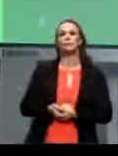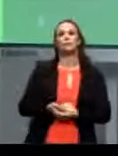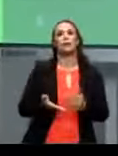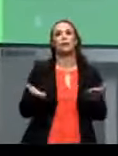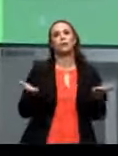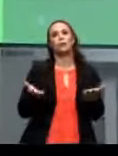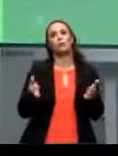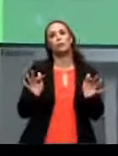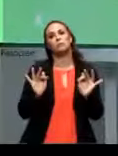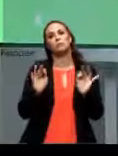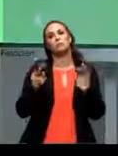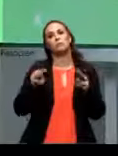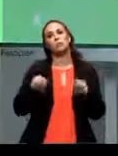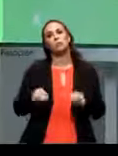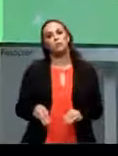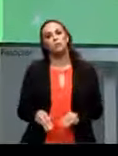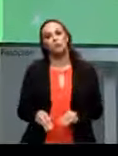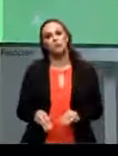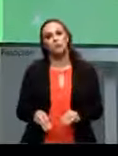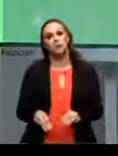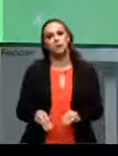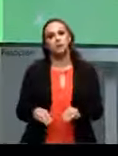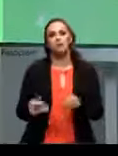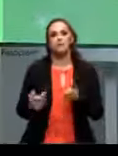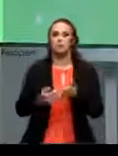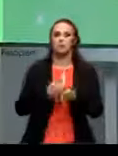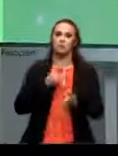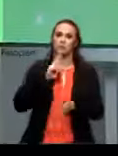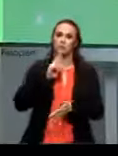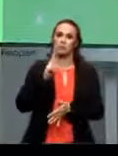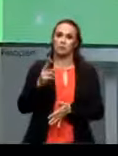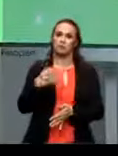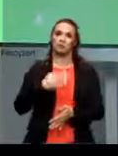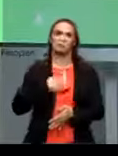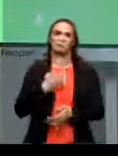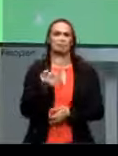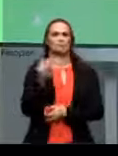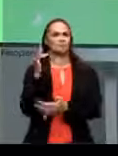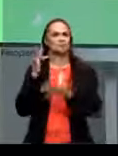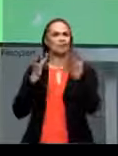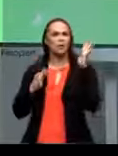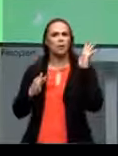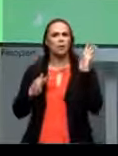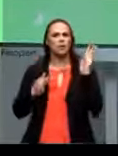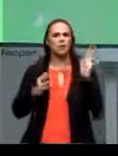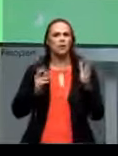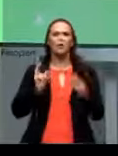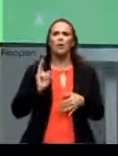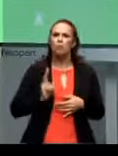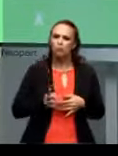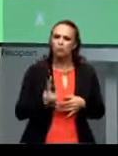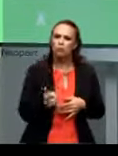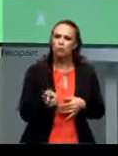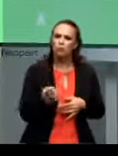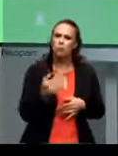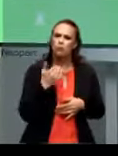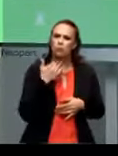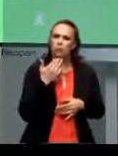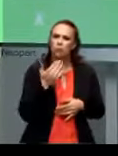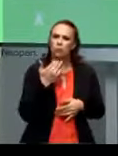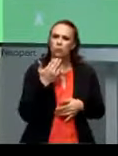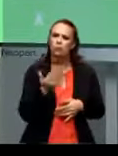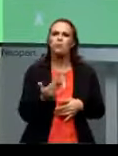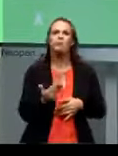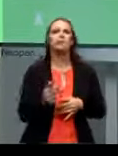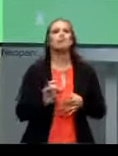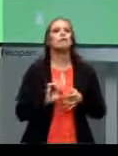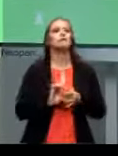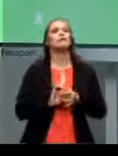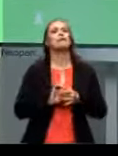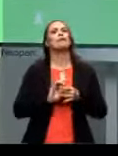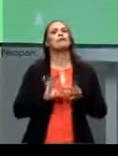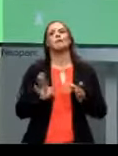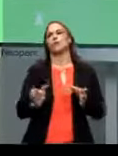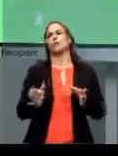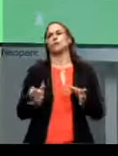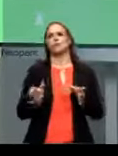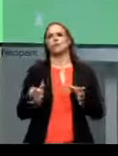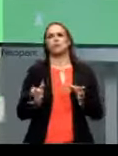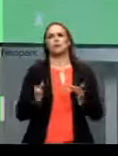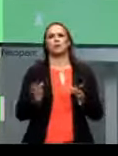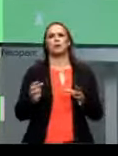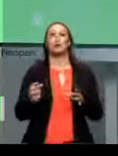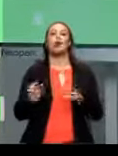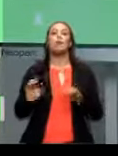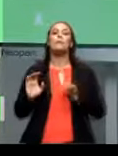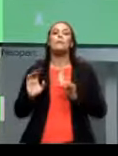chegando ao final do Tira Dúvidas de Ciências da Natureza. Se ficou alguma dúvida, é só você acessar o aplicativo Conexão